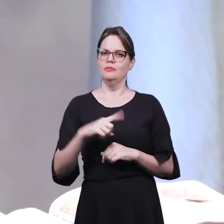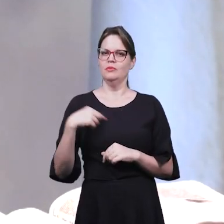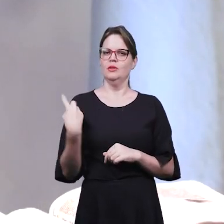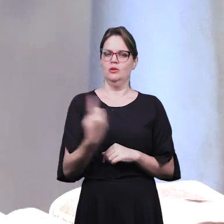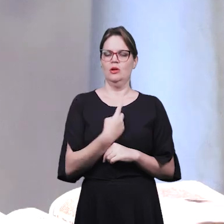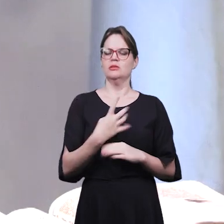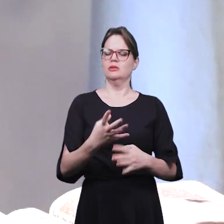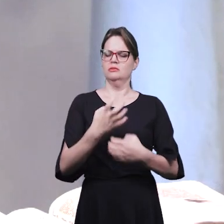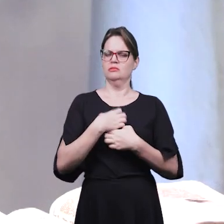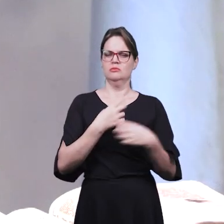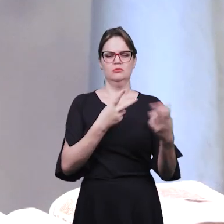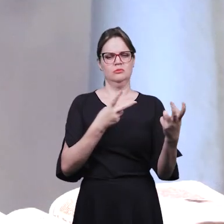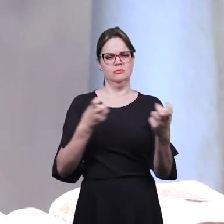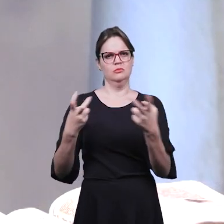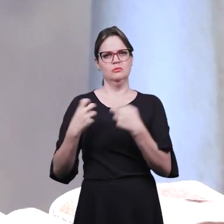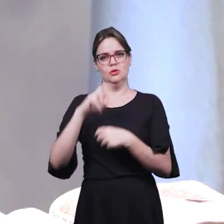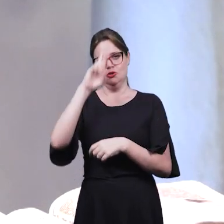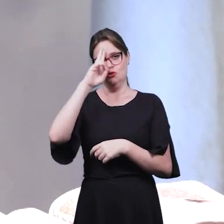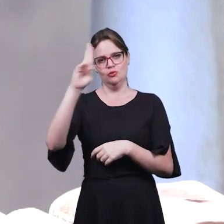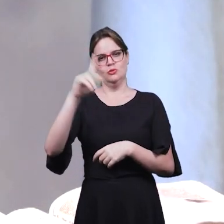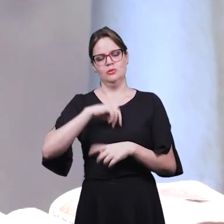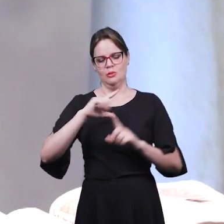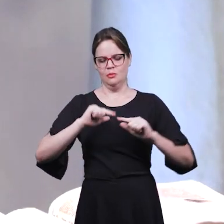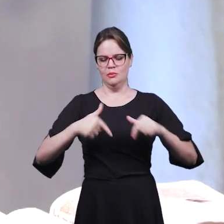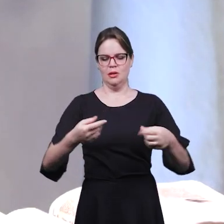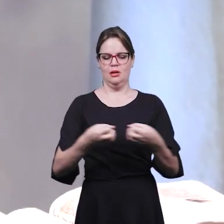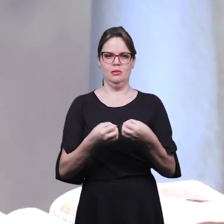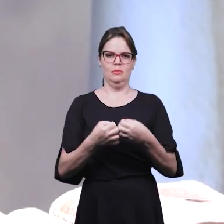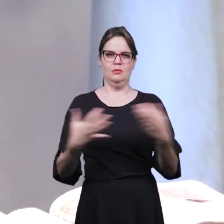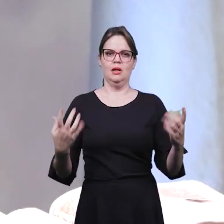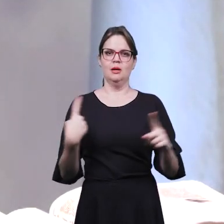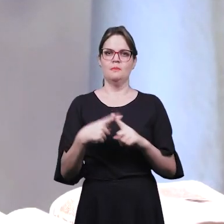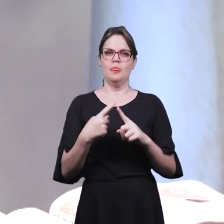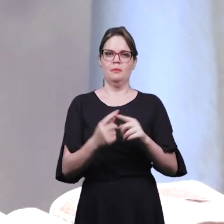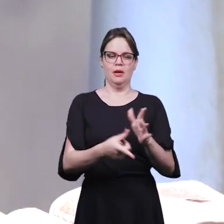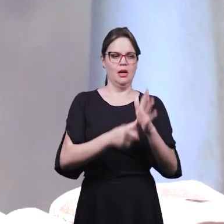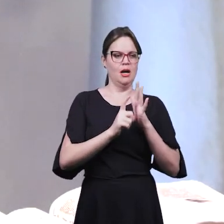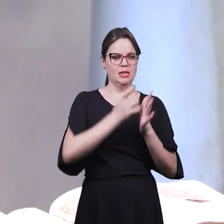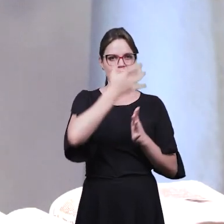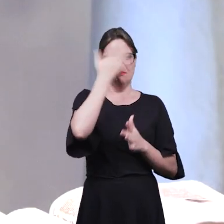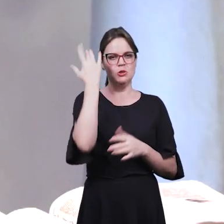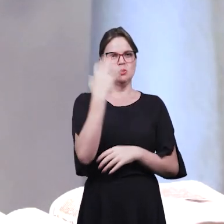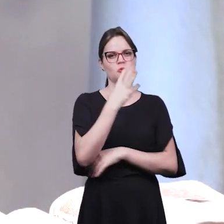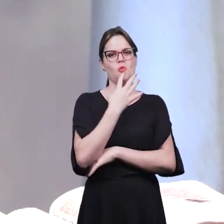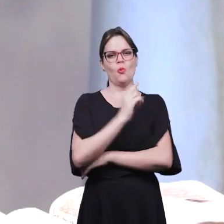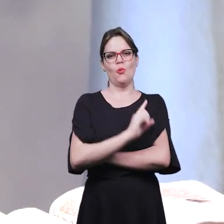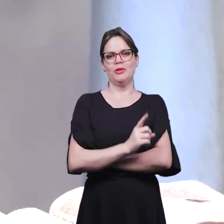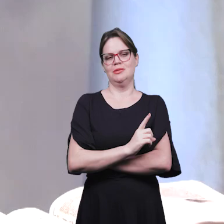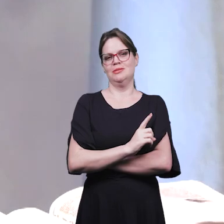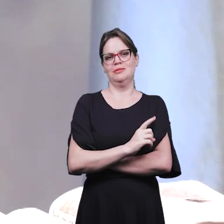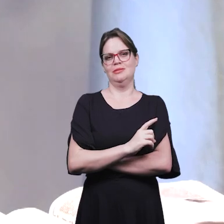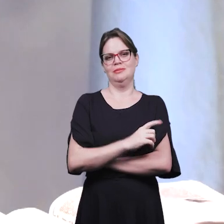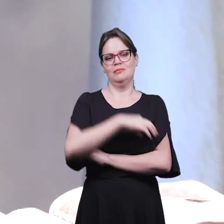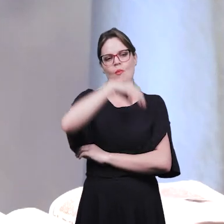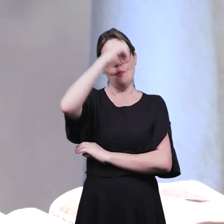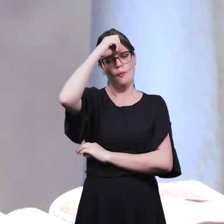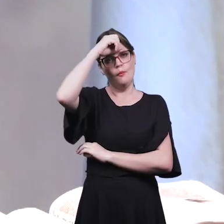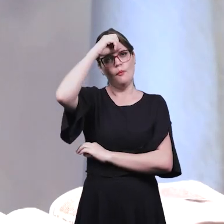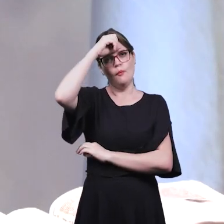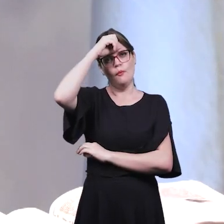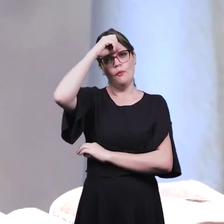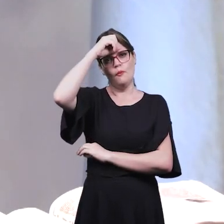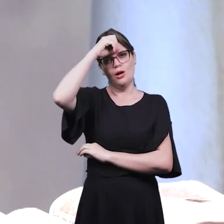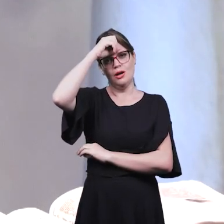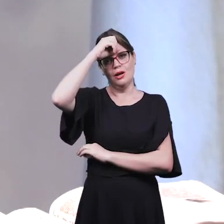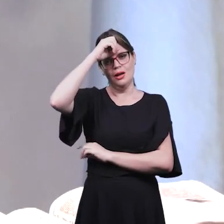feito nessa hora, muitas operações, pessoas que não eram igual esse homem cego, pode falar, Senhor, eu era cego, agora